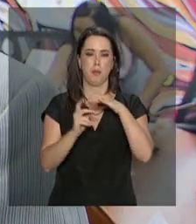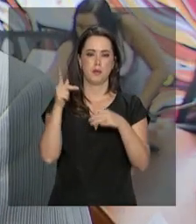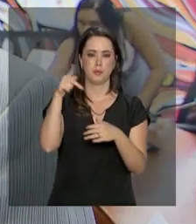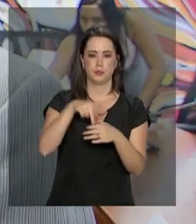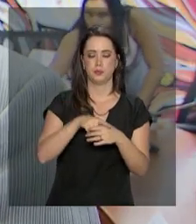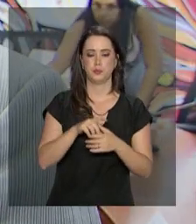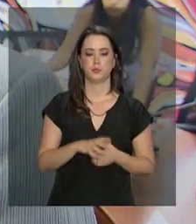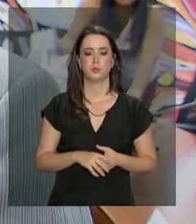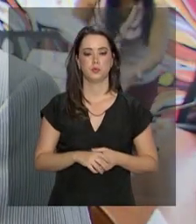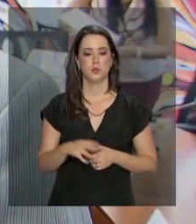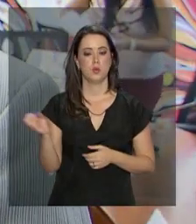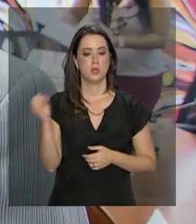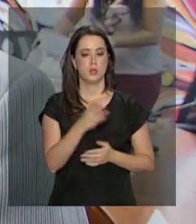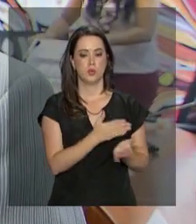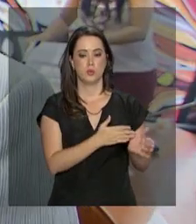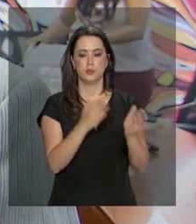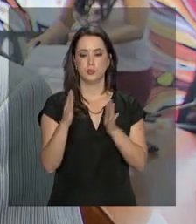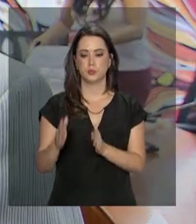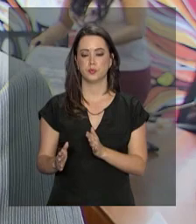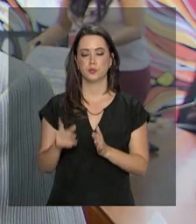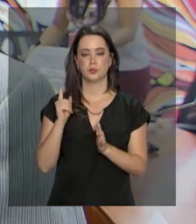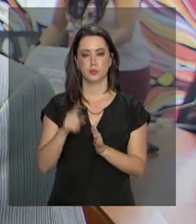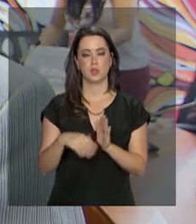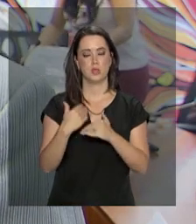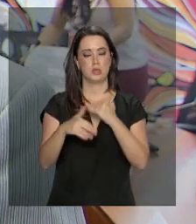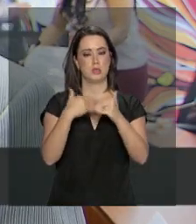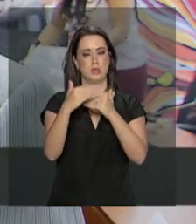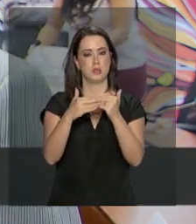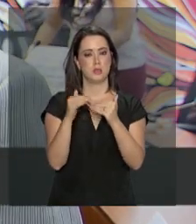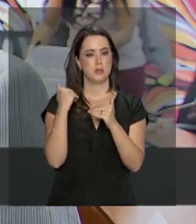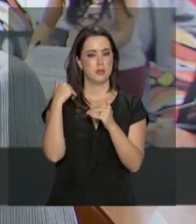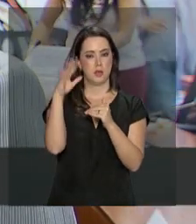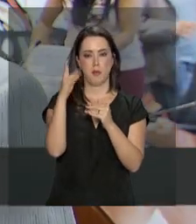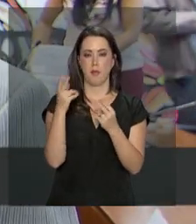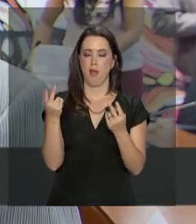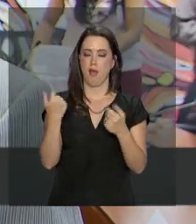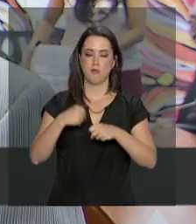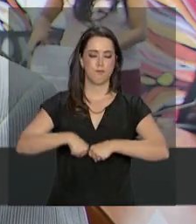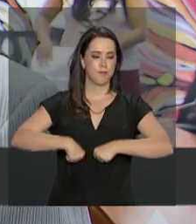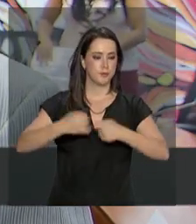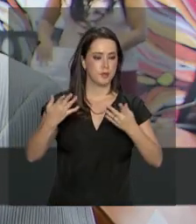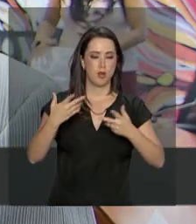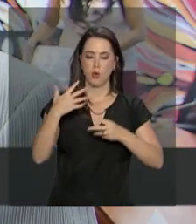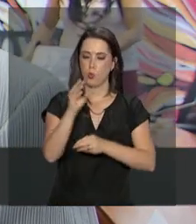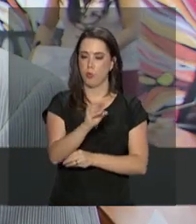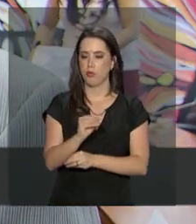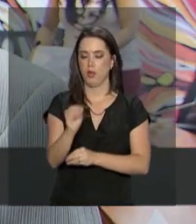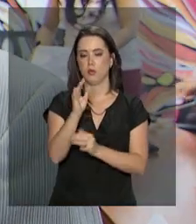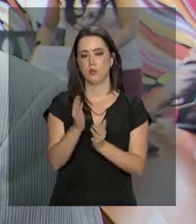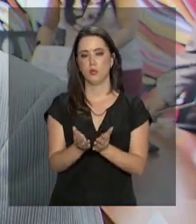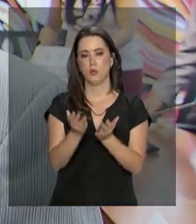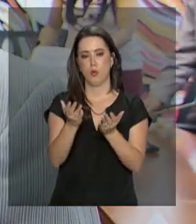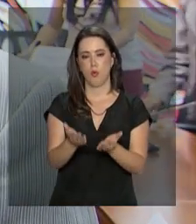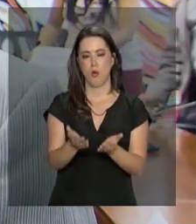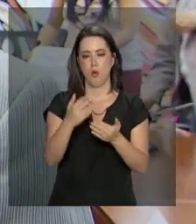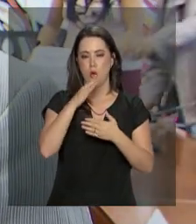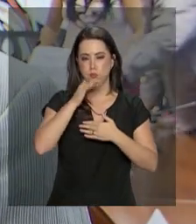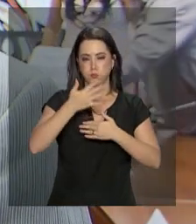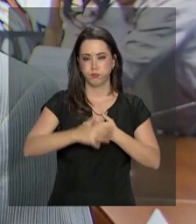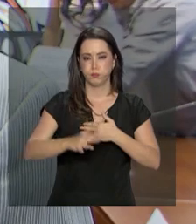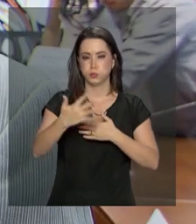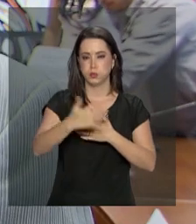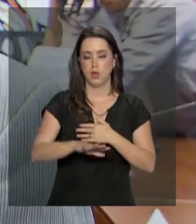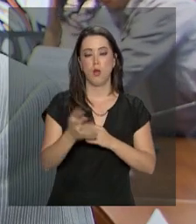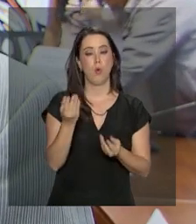questão nessa nova etapa isso vai crescer em quantidade e qualidade resultado é um instrumento de